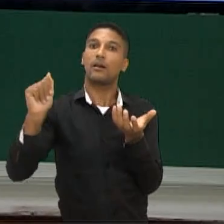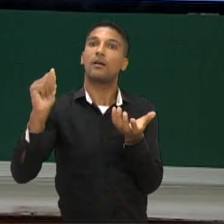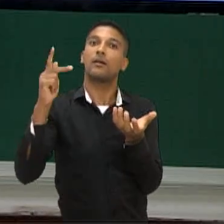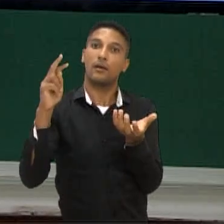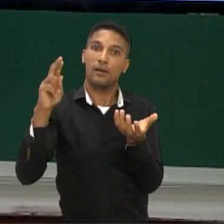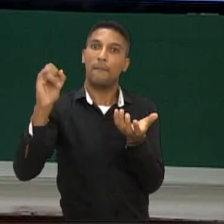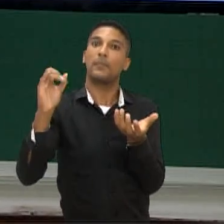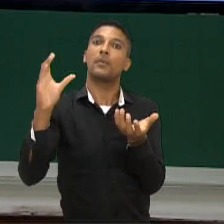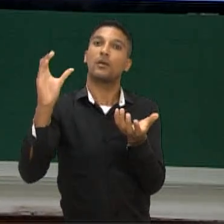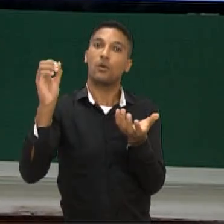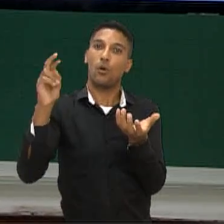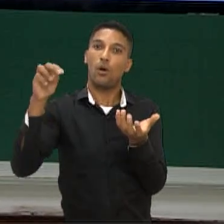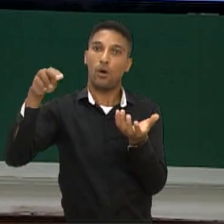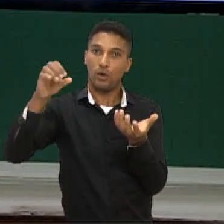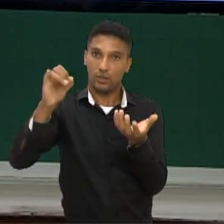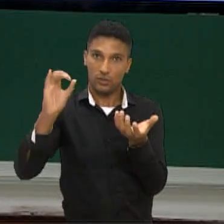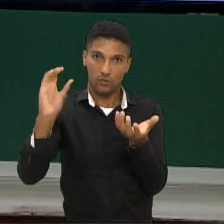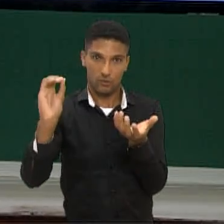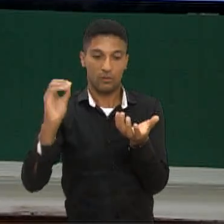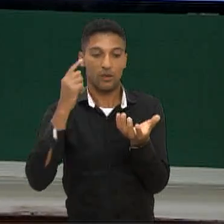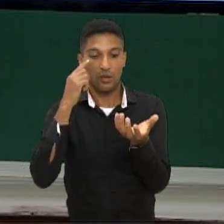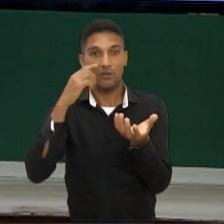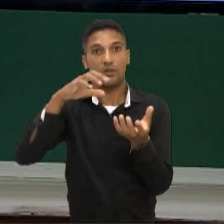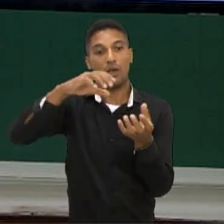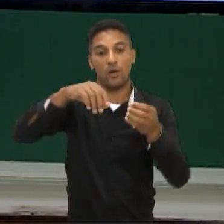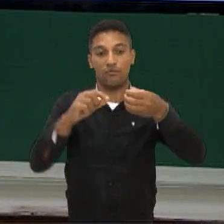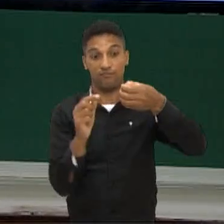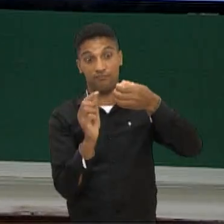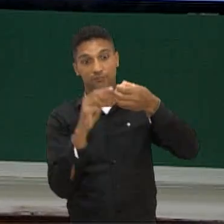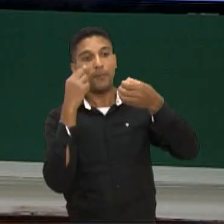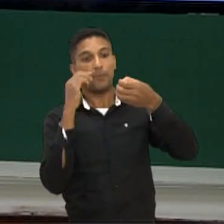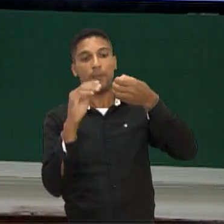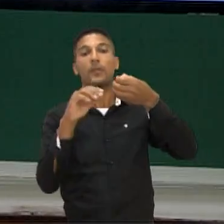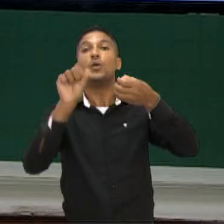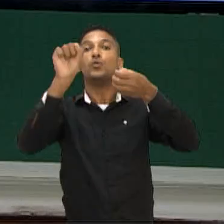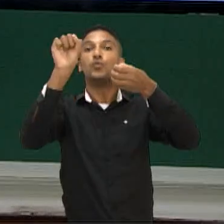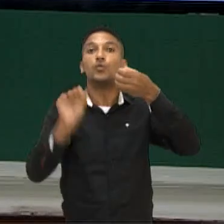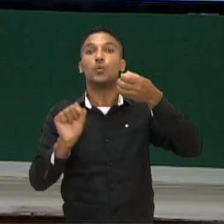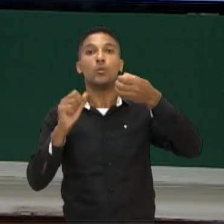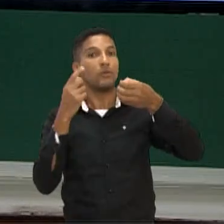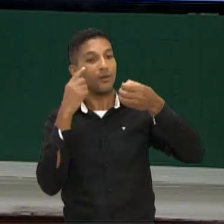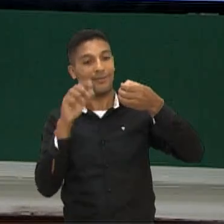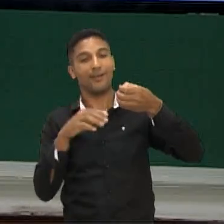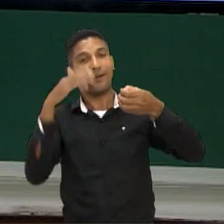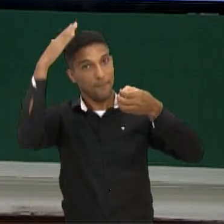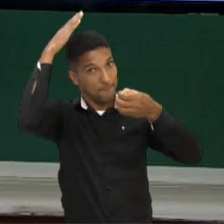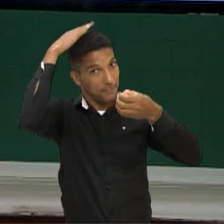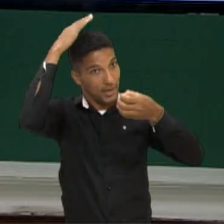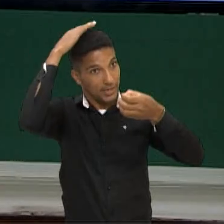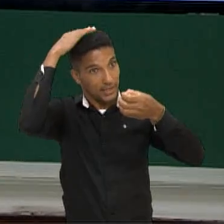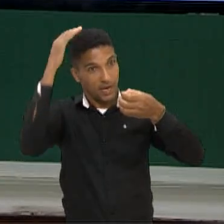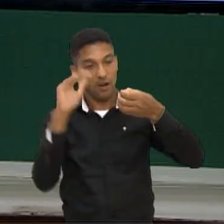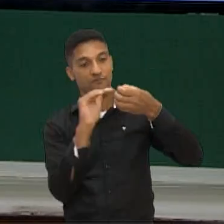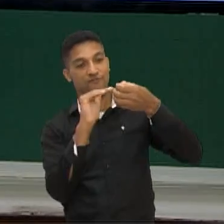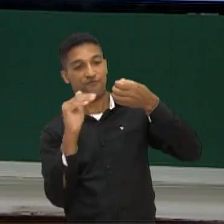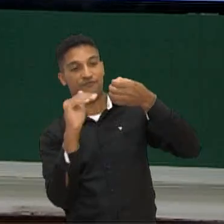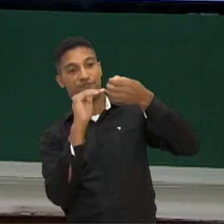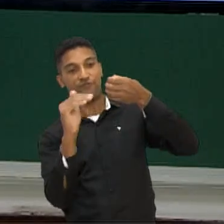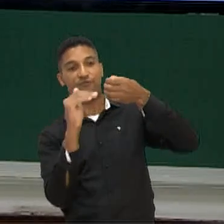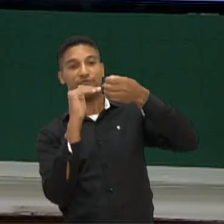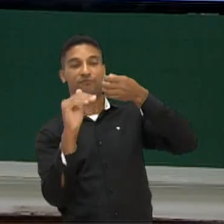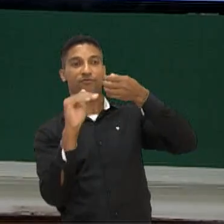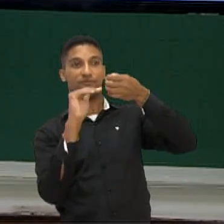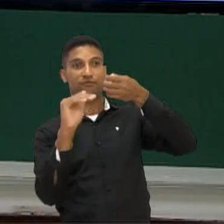Paraná está onde? Zona temperada sul. Por quê? Porque está aqui, ó, na